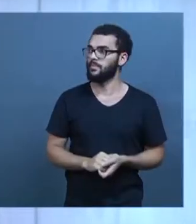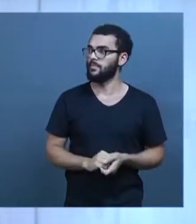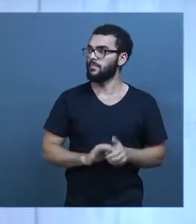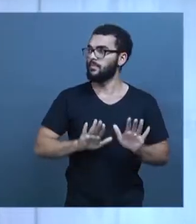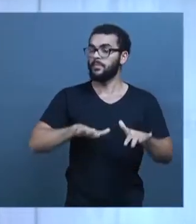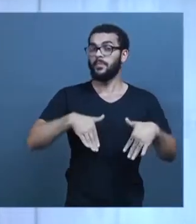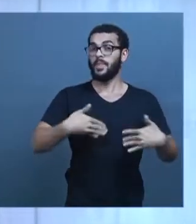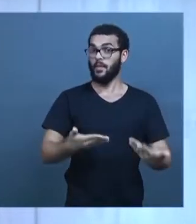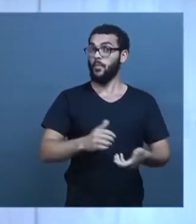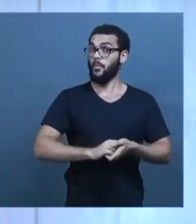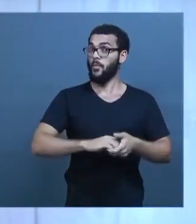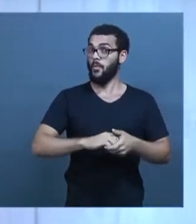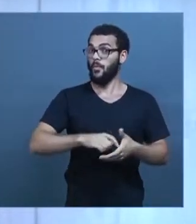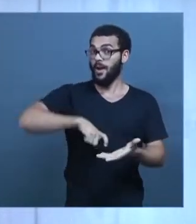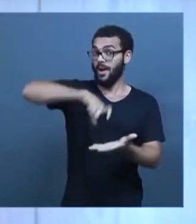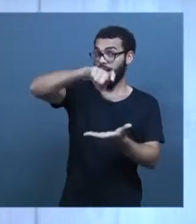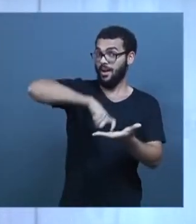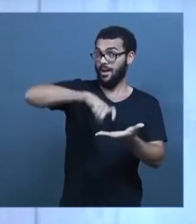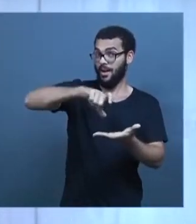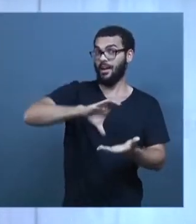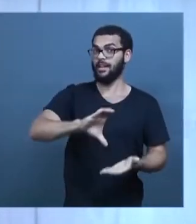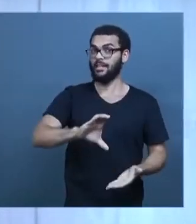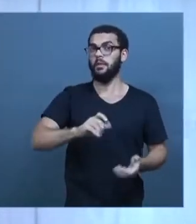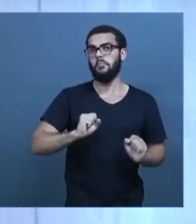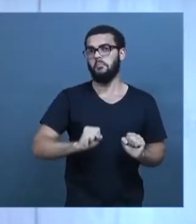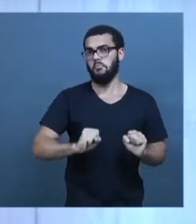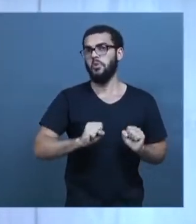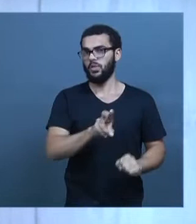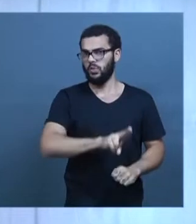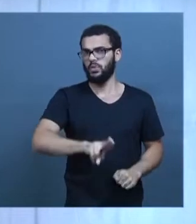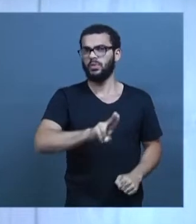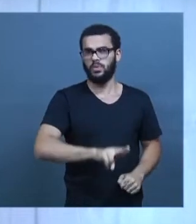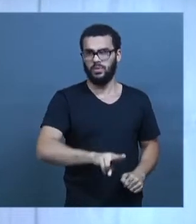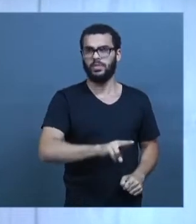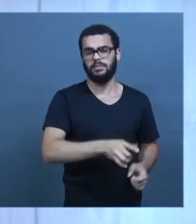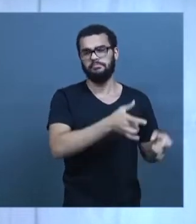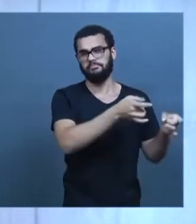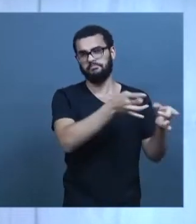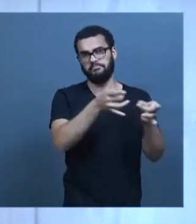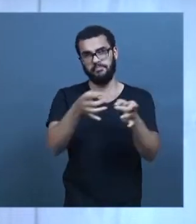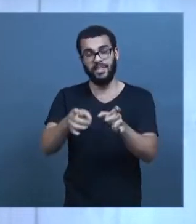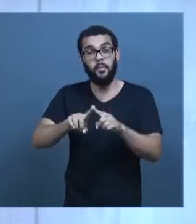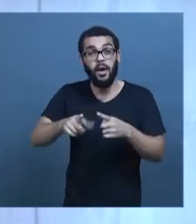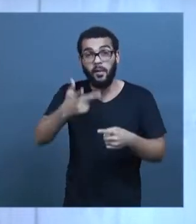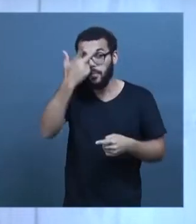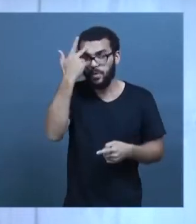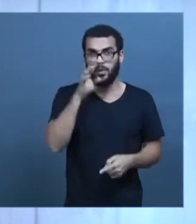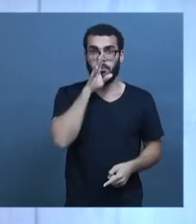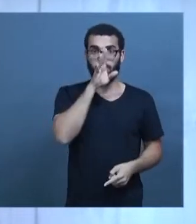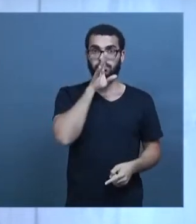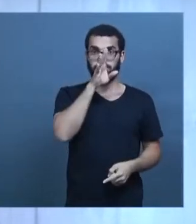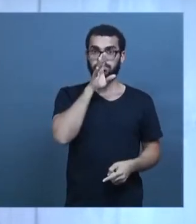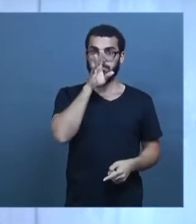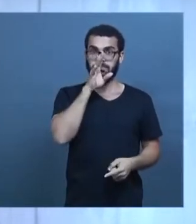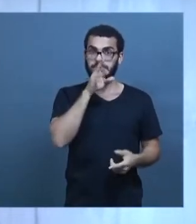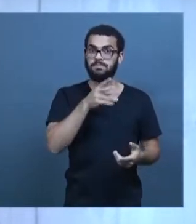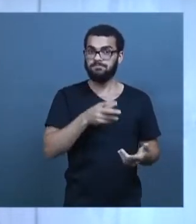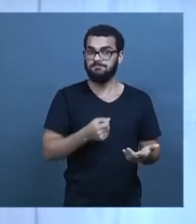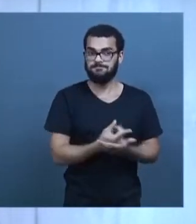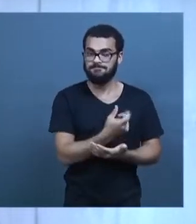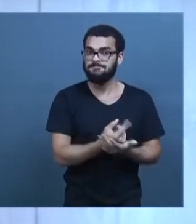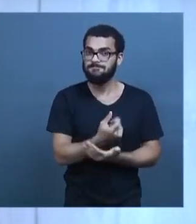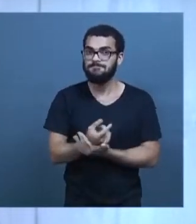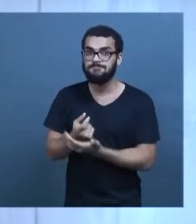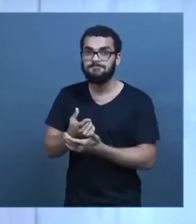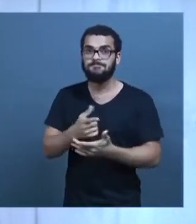de crédito podem ser muito úteis no dia a dia, né? Porém, perder o controle da dívida do cartão, infelizmente,